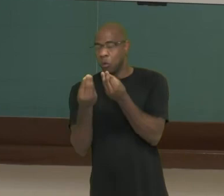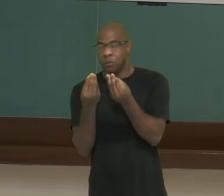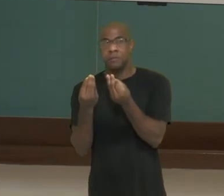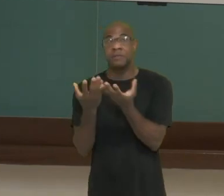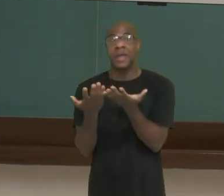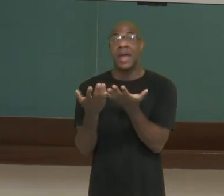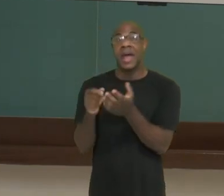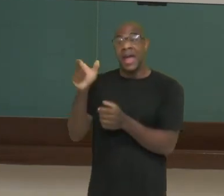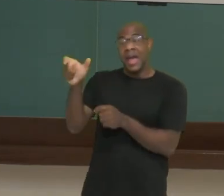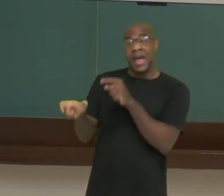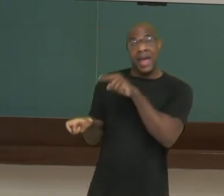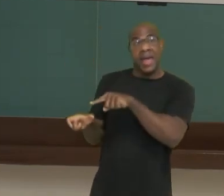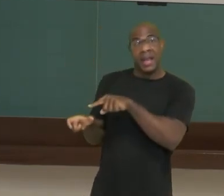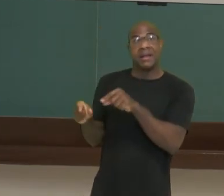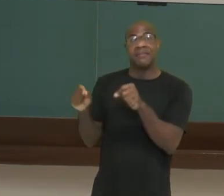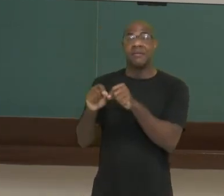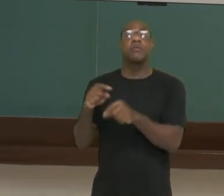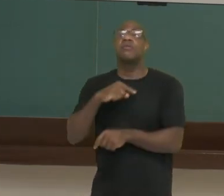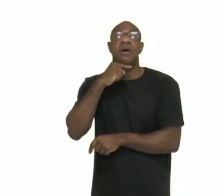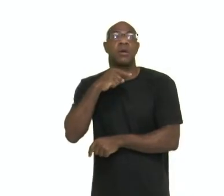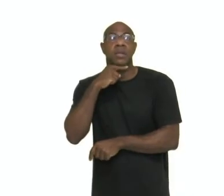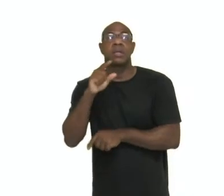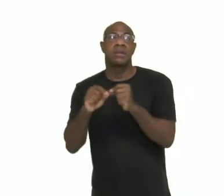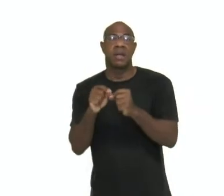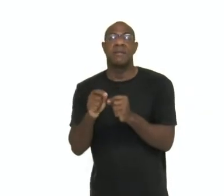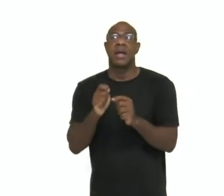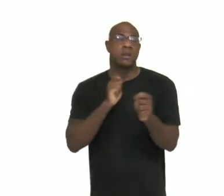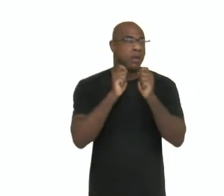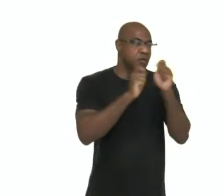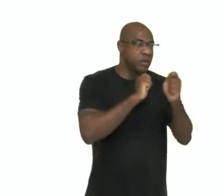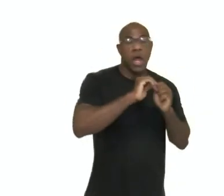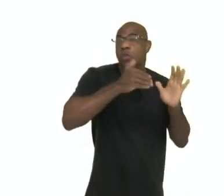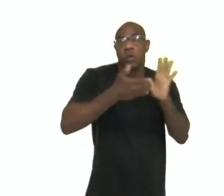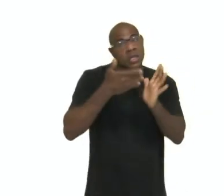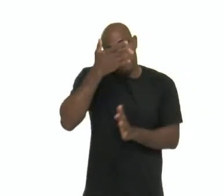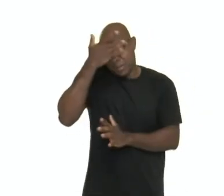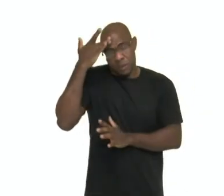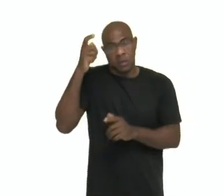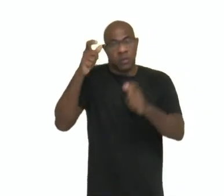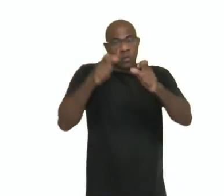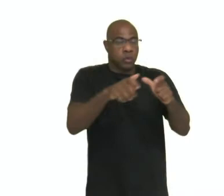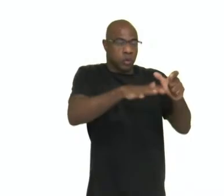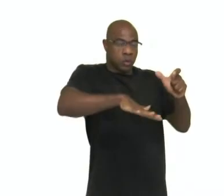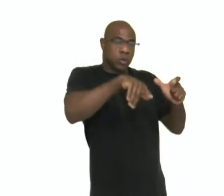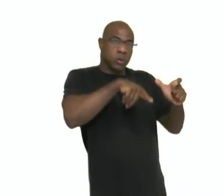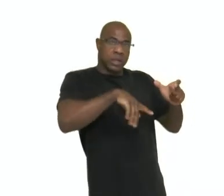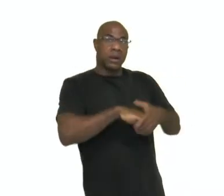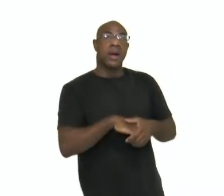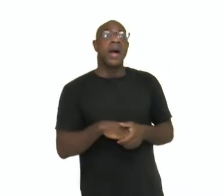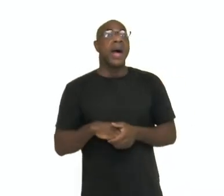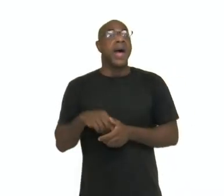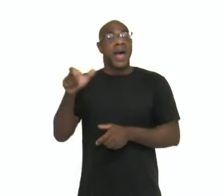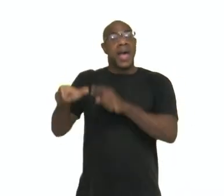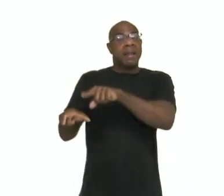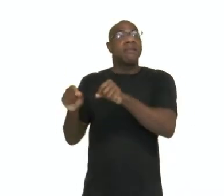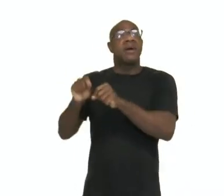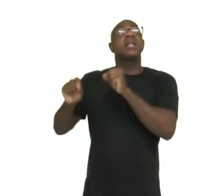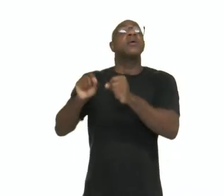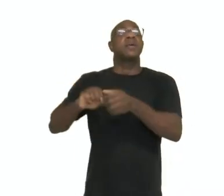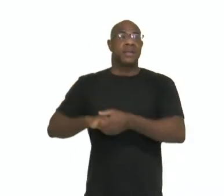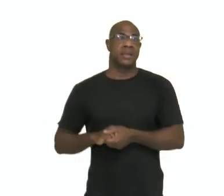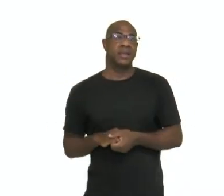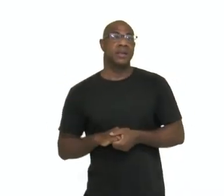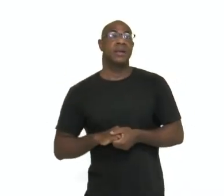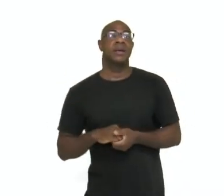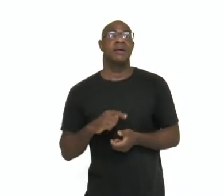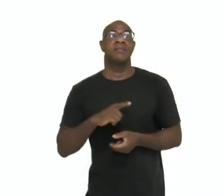ela obviamente não vai conseguir entrevistar todo mundo daquela região. Então o que ela vai fazer? Ela vai retirar o que a gente chama